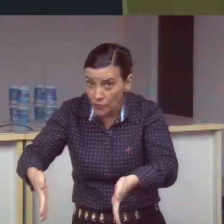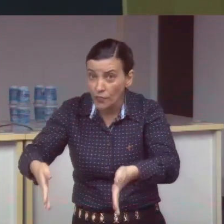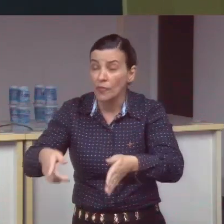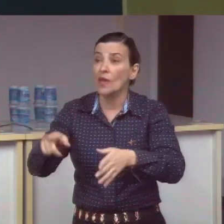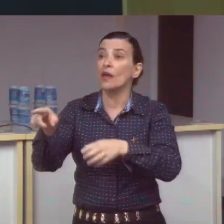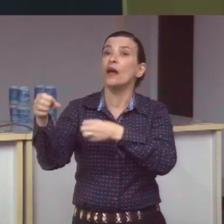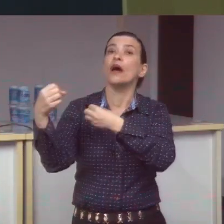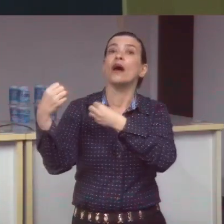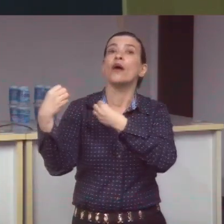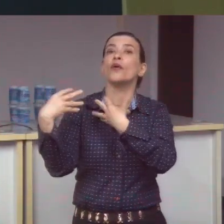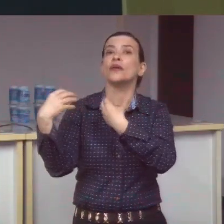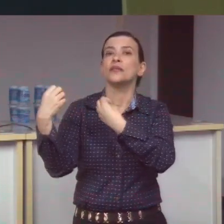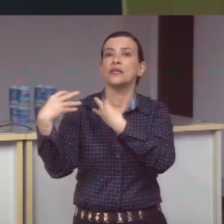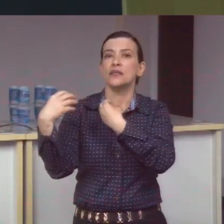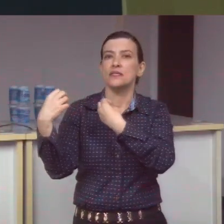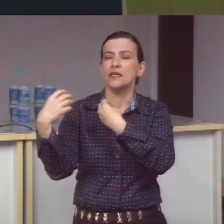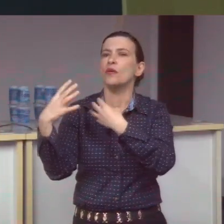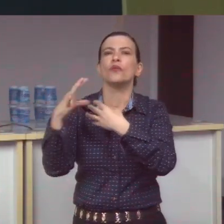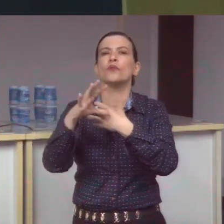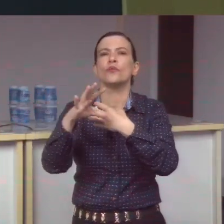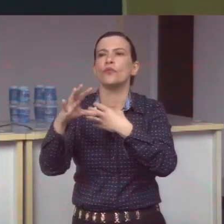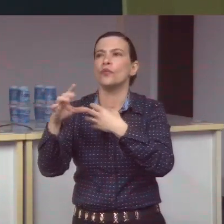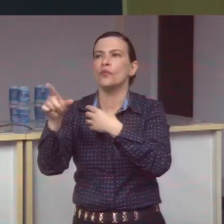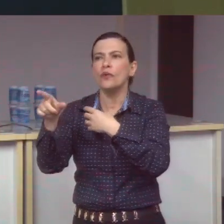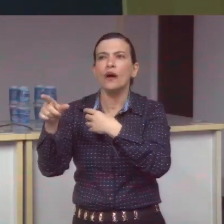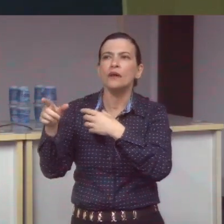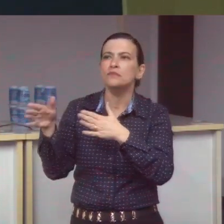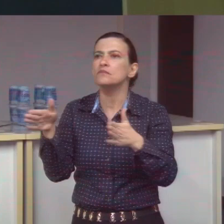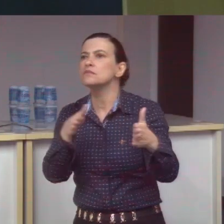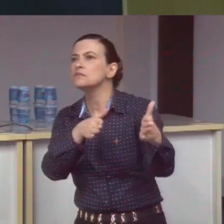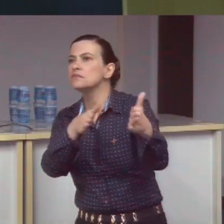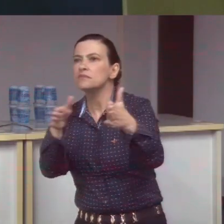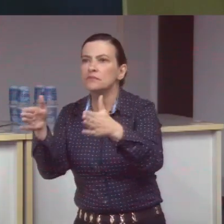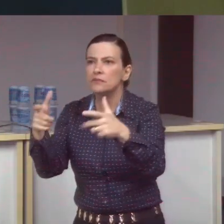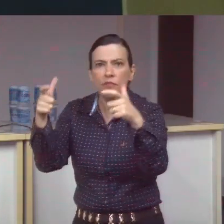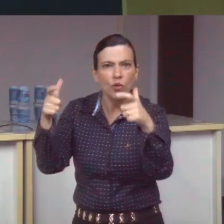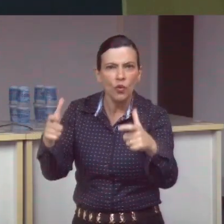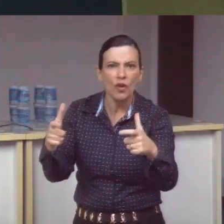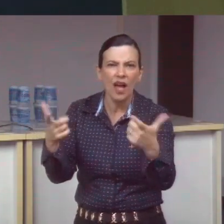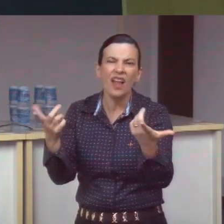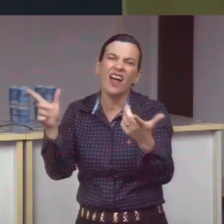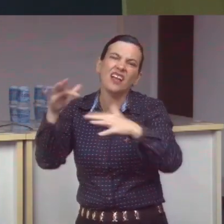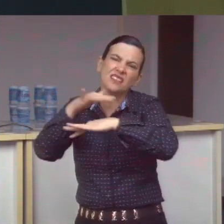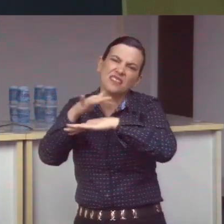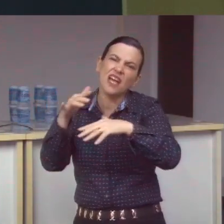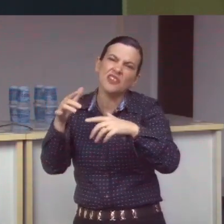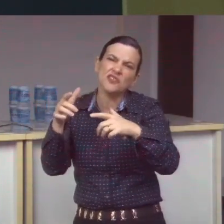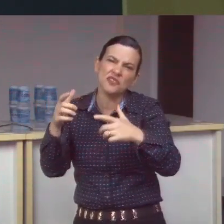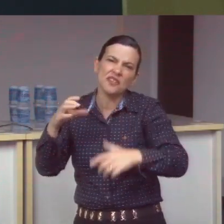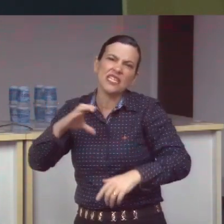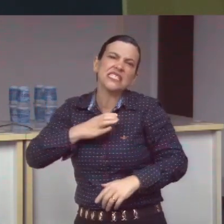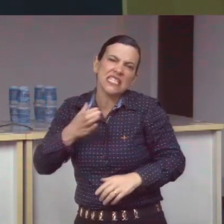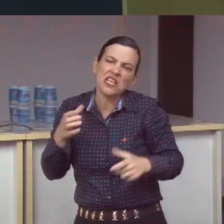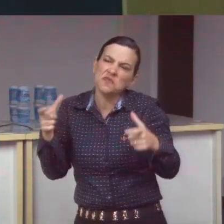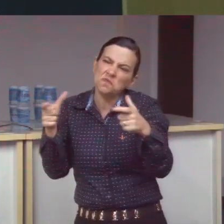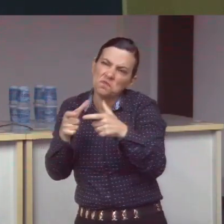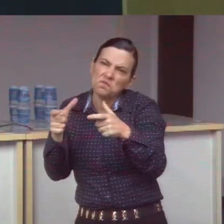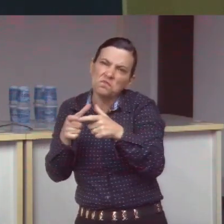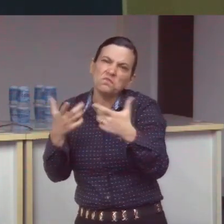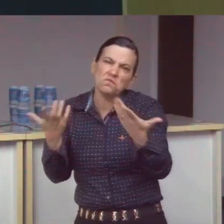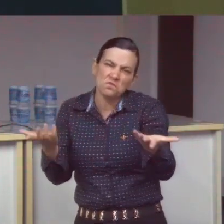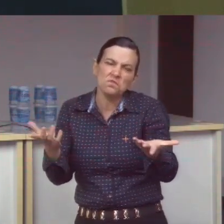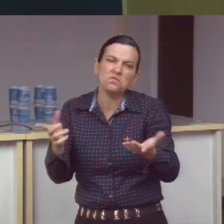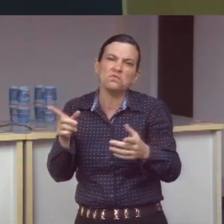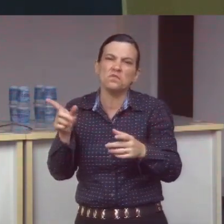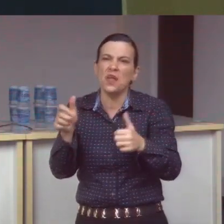é fácil de achar o centro comunitário. Tá bom. Né? Uma cidade menor, né? E São Luís do Paraitinga é alguma coisa